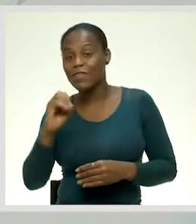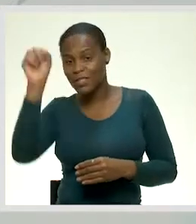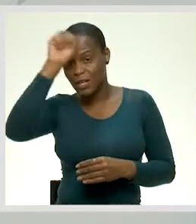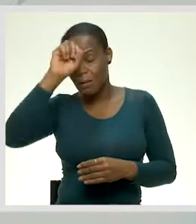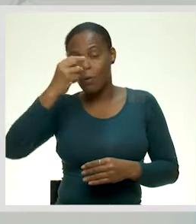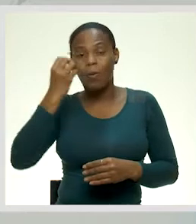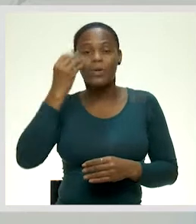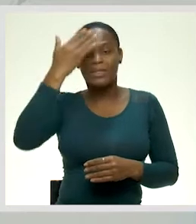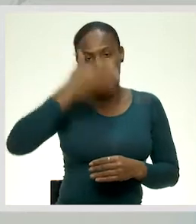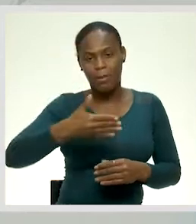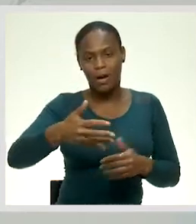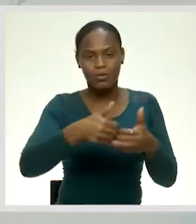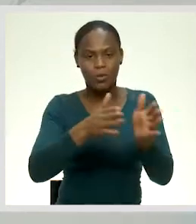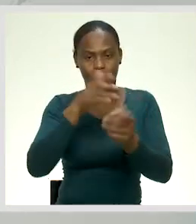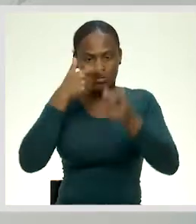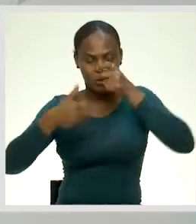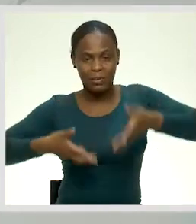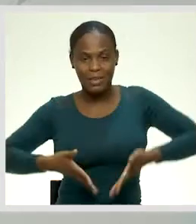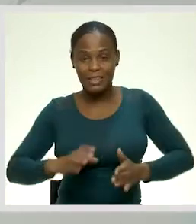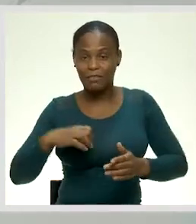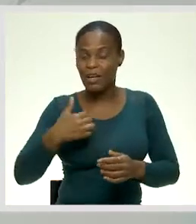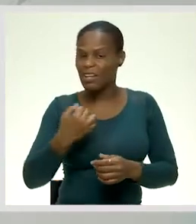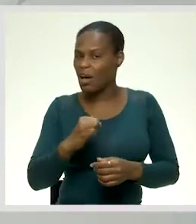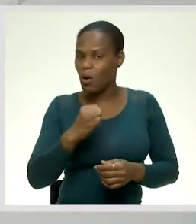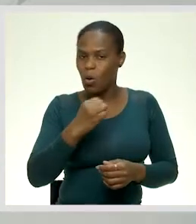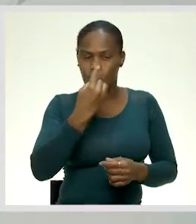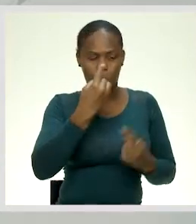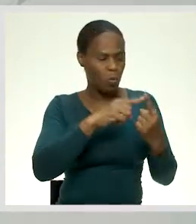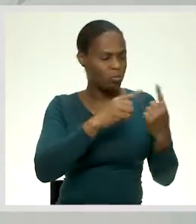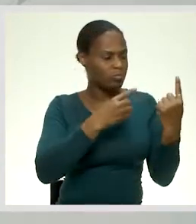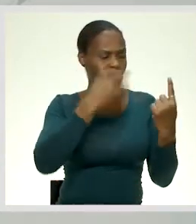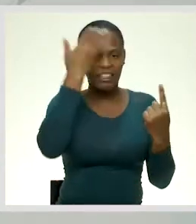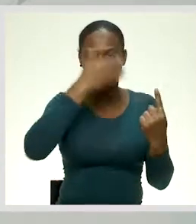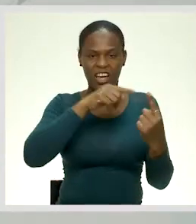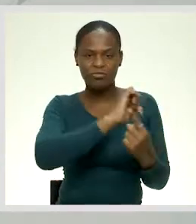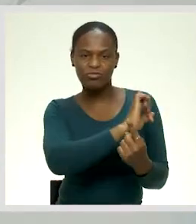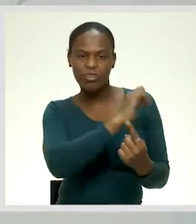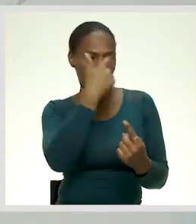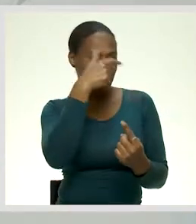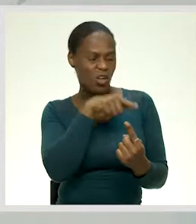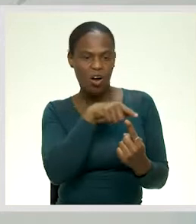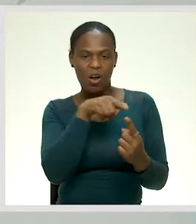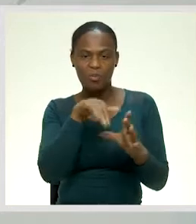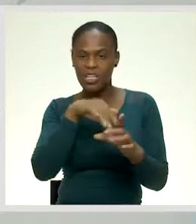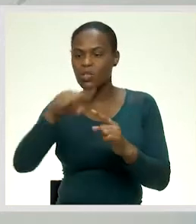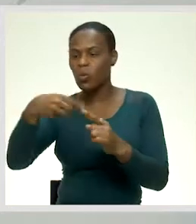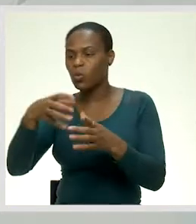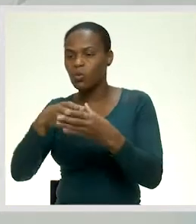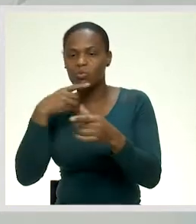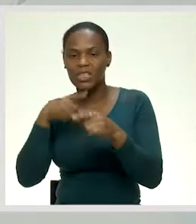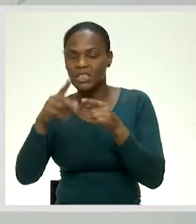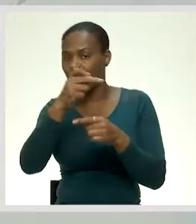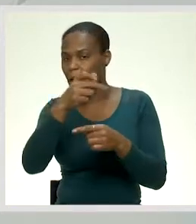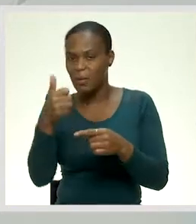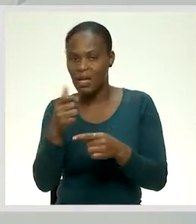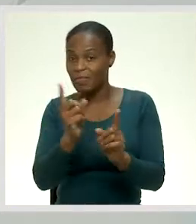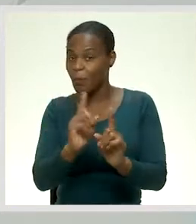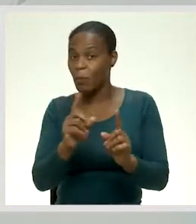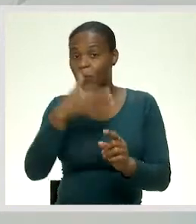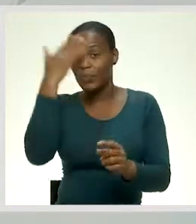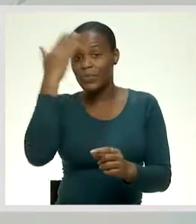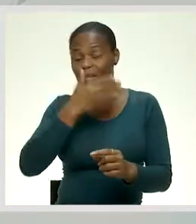os cabo-verdianos. Não é o dia de fulano, de Bertrano, nem do partido A, nem do partido B, mas sim o dia de